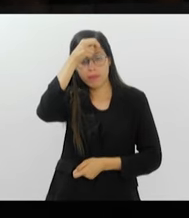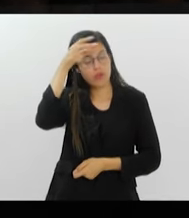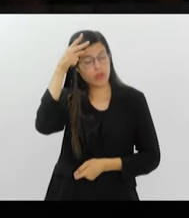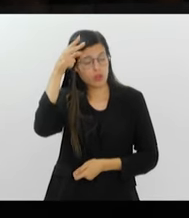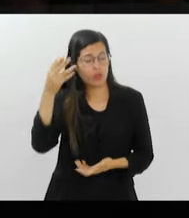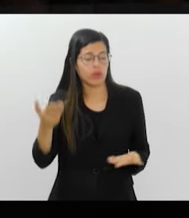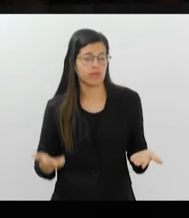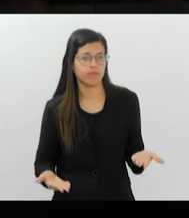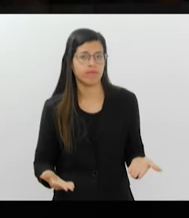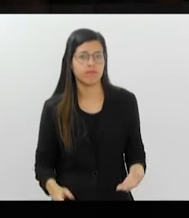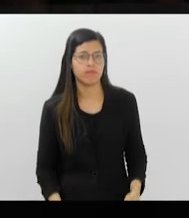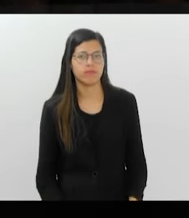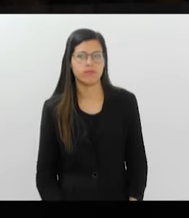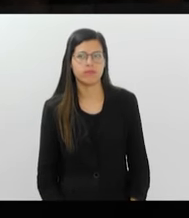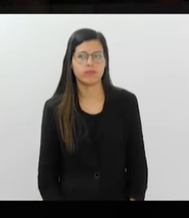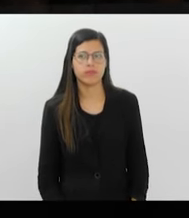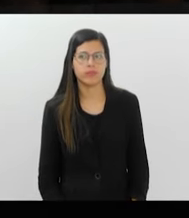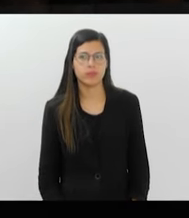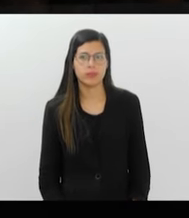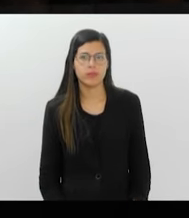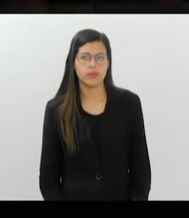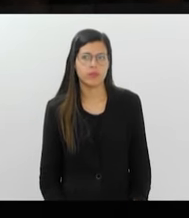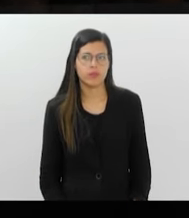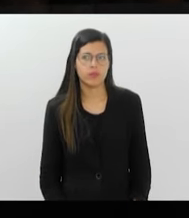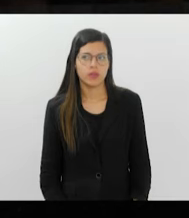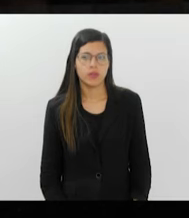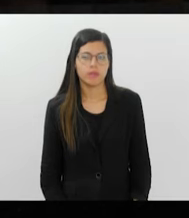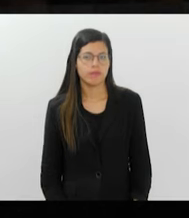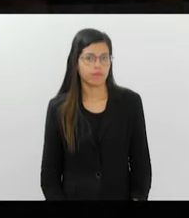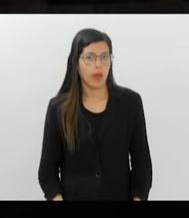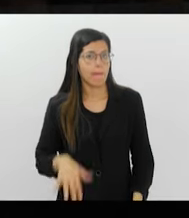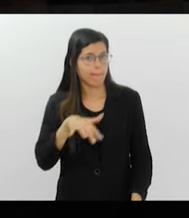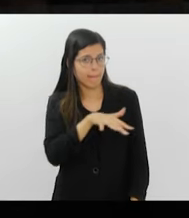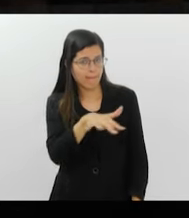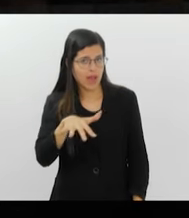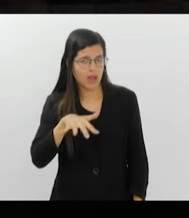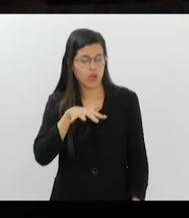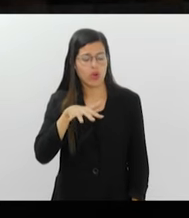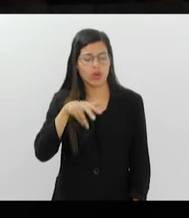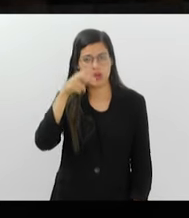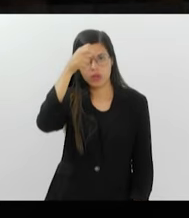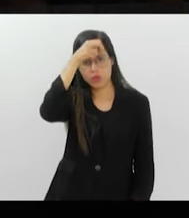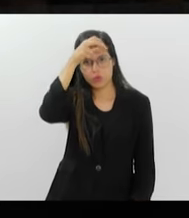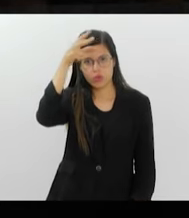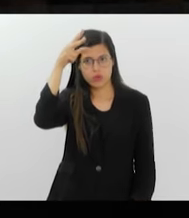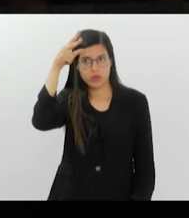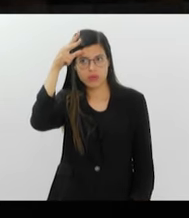E com uma ou outra exceção de prefeitos muito